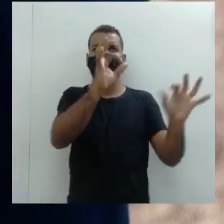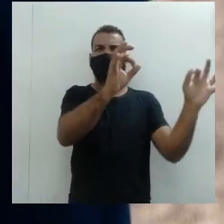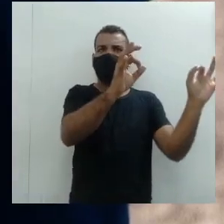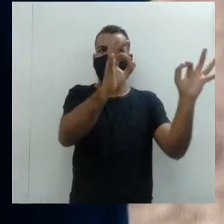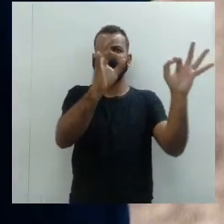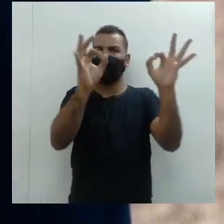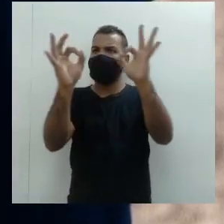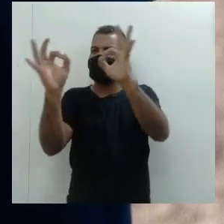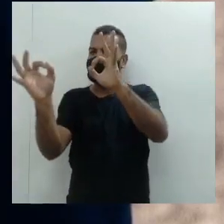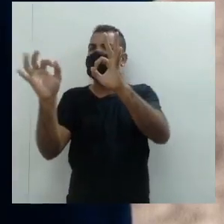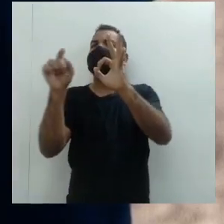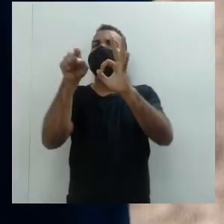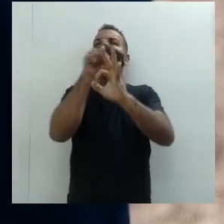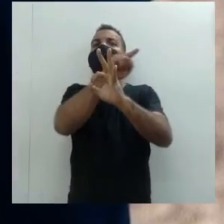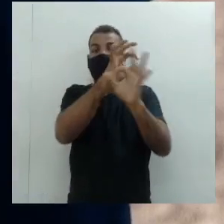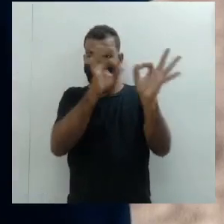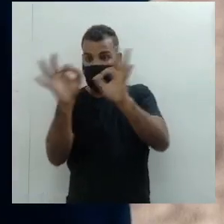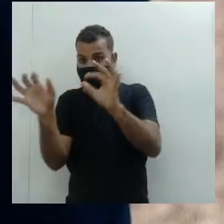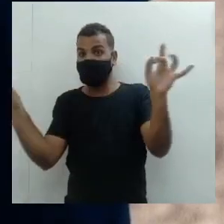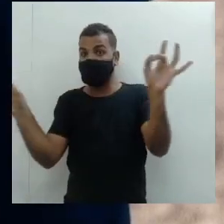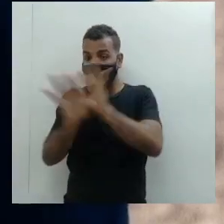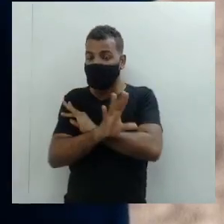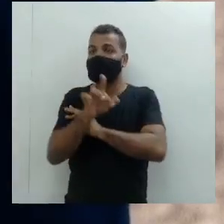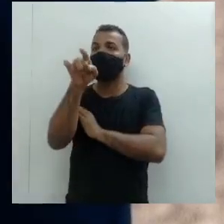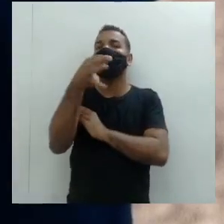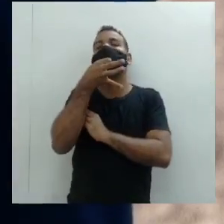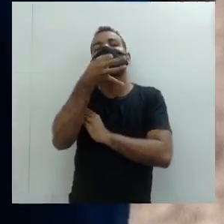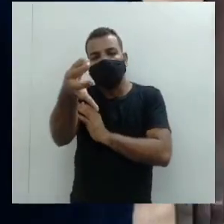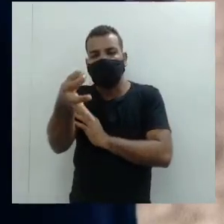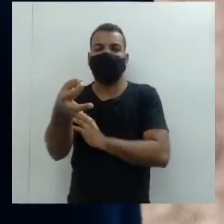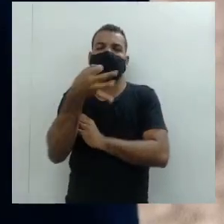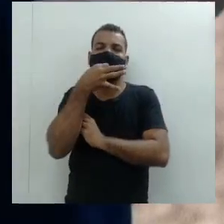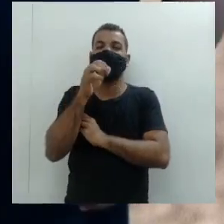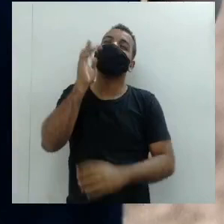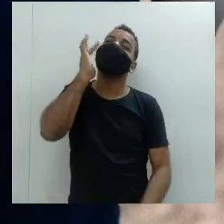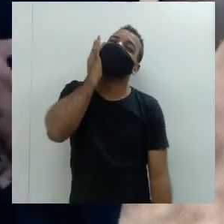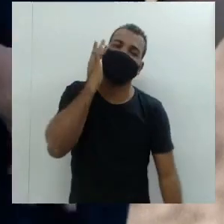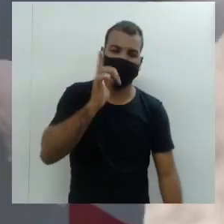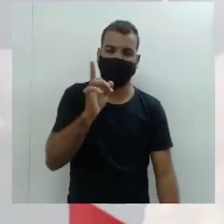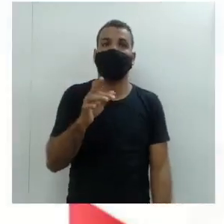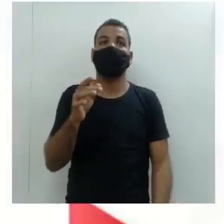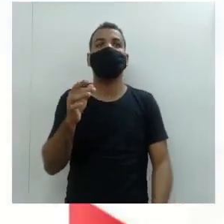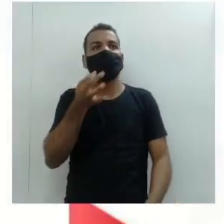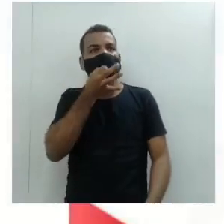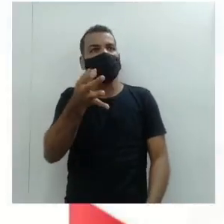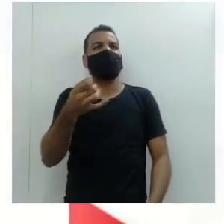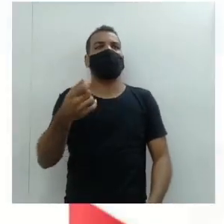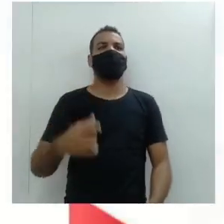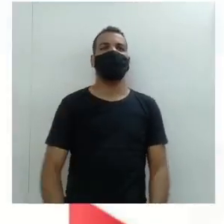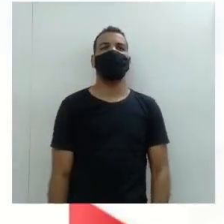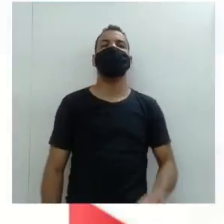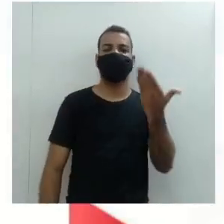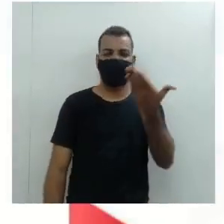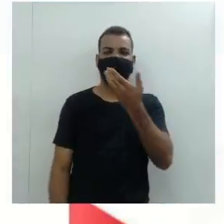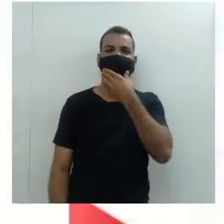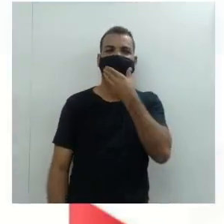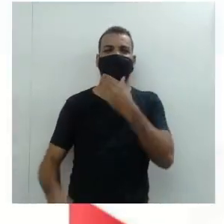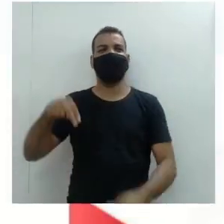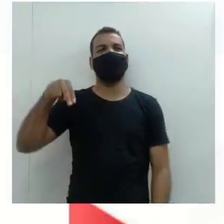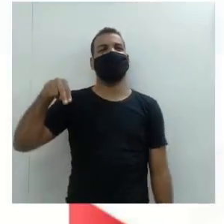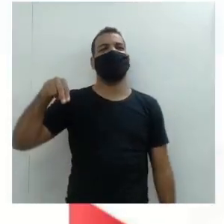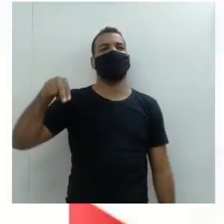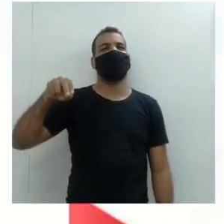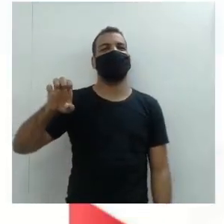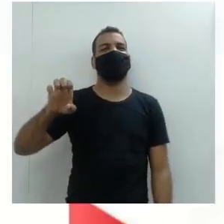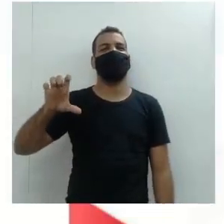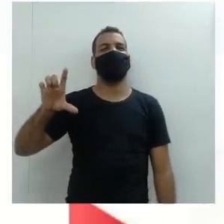o quê? Fundamentação, fuja do achismo. Olha aí o Nelson Rodrigues. Uma foto do Nelson Rodrigues aí na tela, né, para o aluno relembrar,